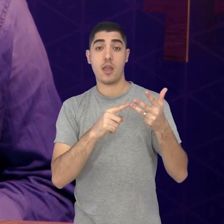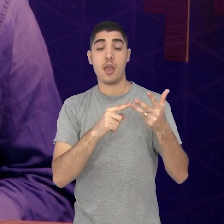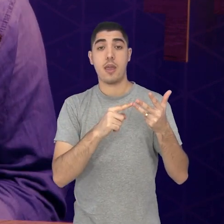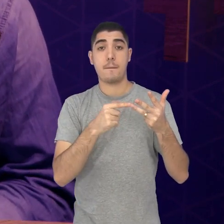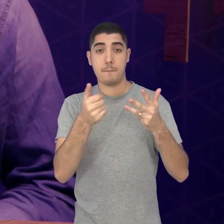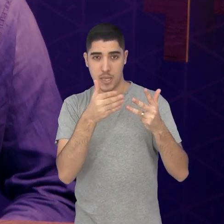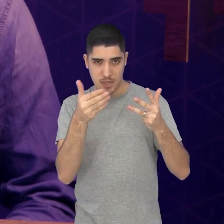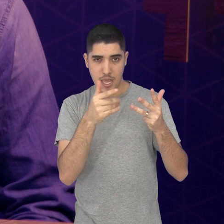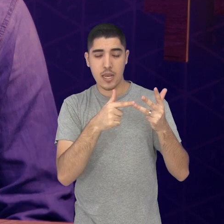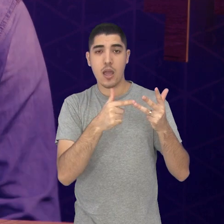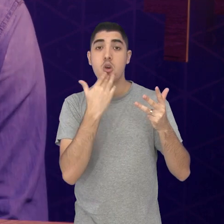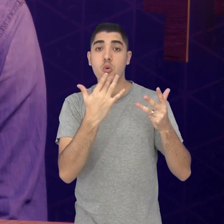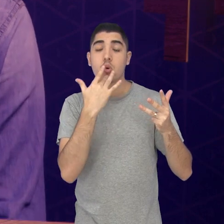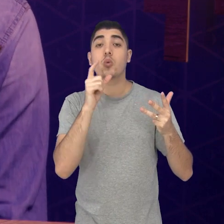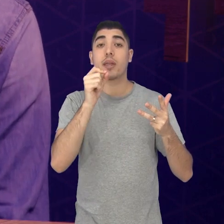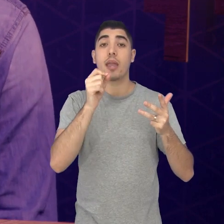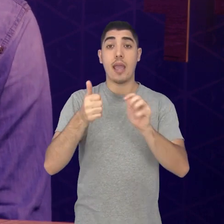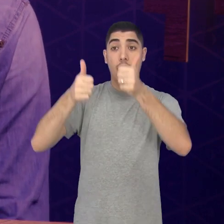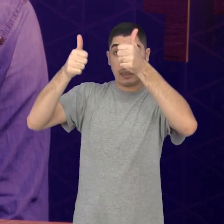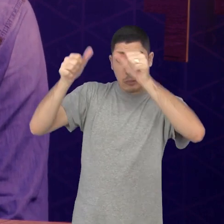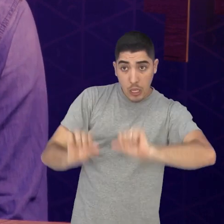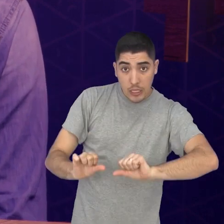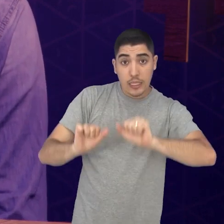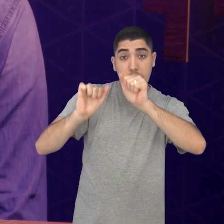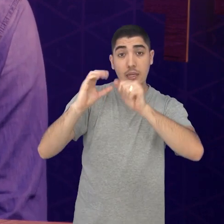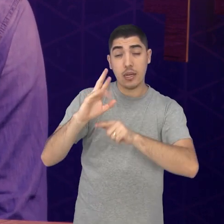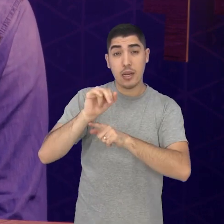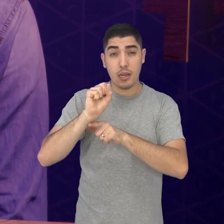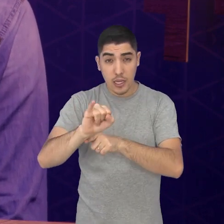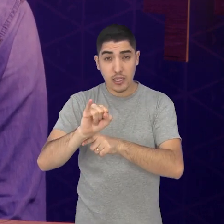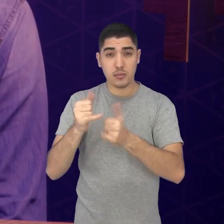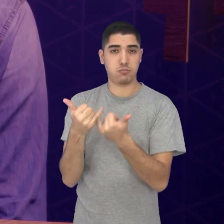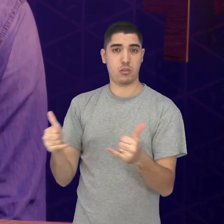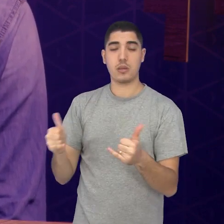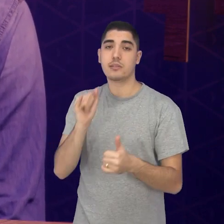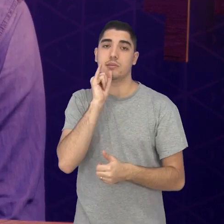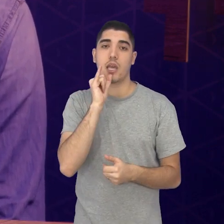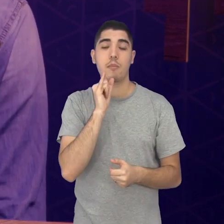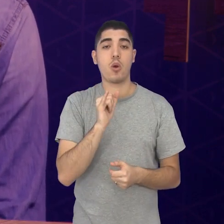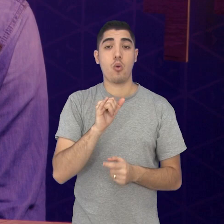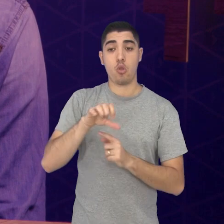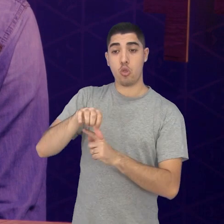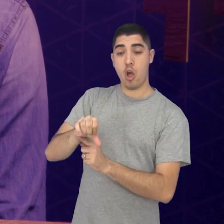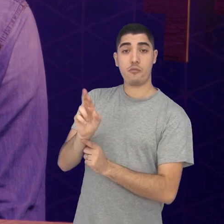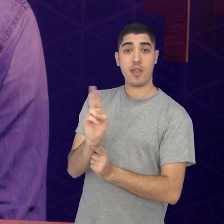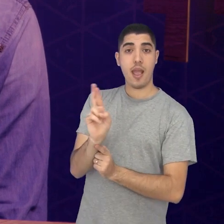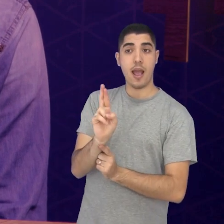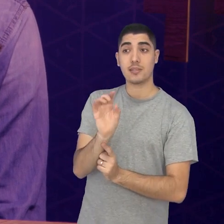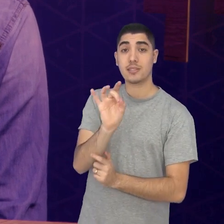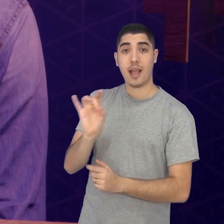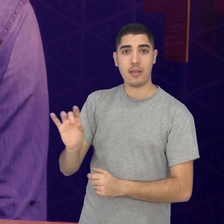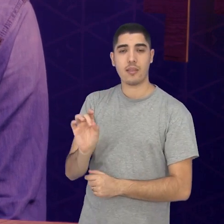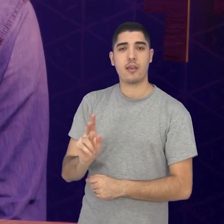de crise de escassez hídrica. Para você ter uma ideia, Vicky, era tipo assim, R$9 por